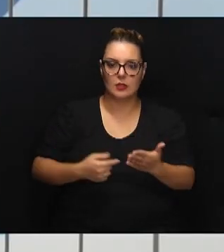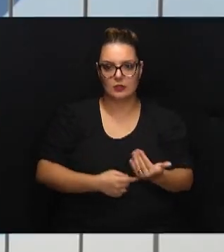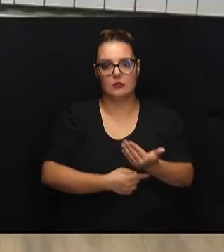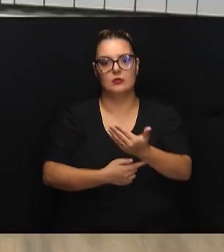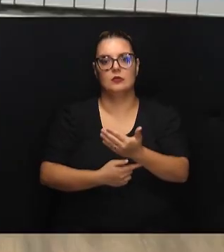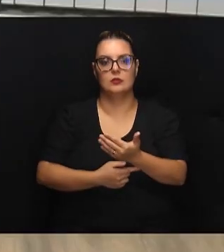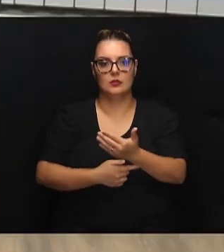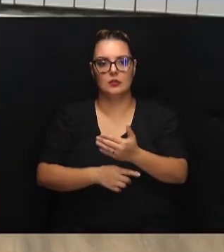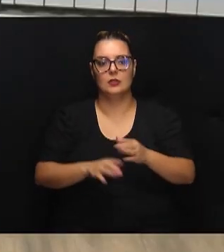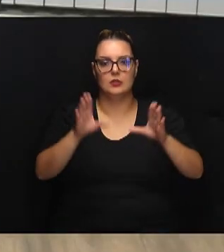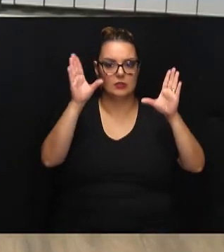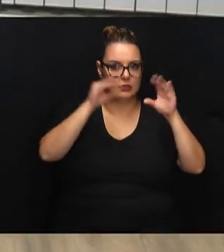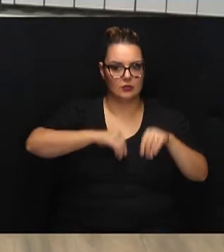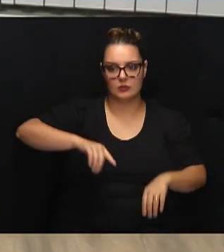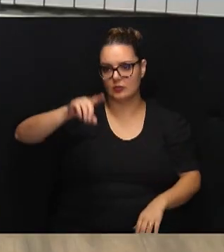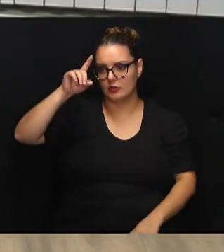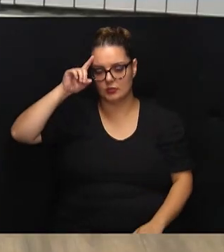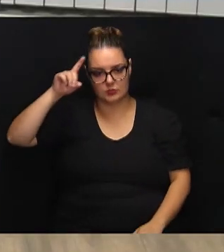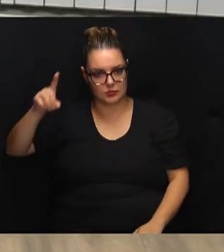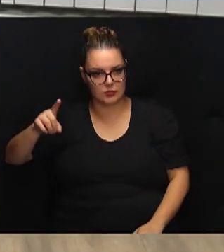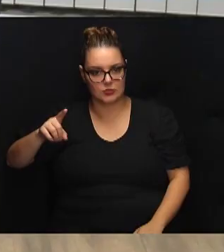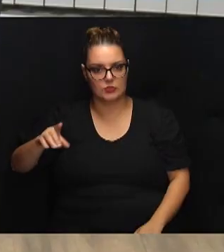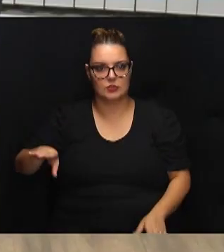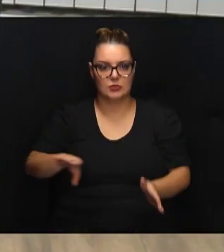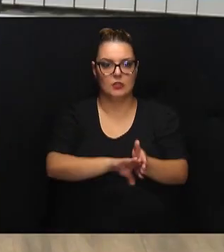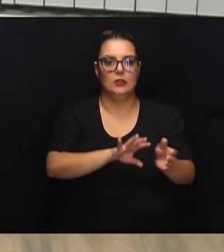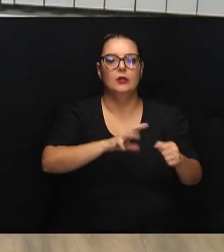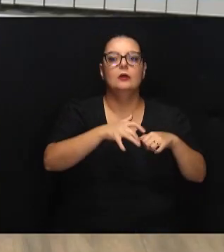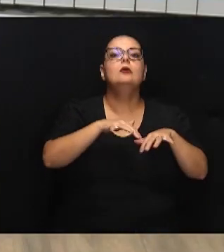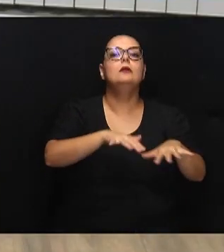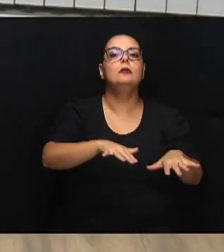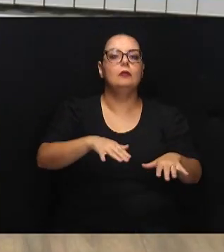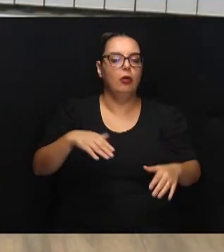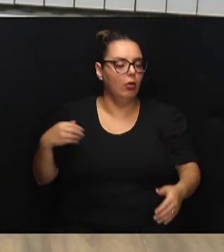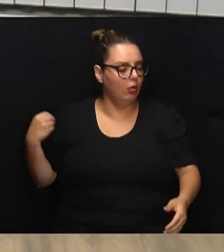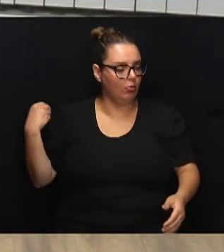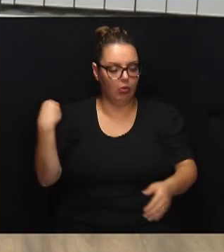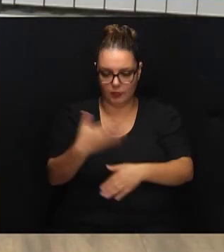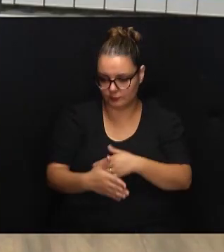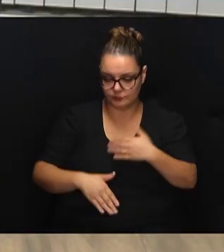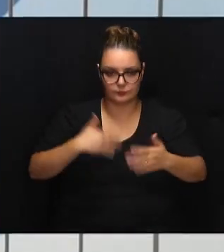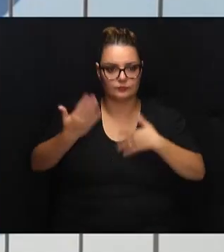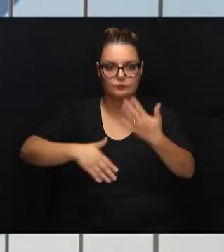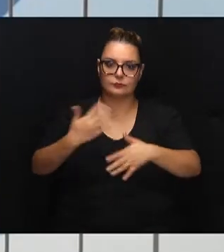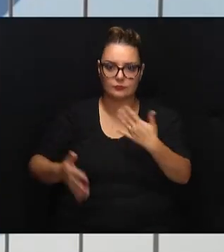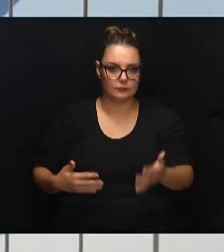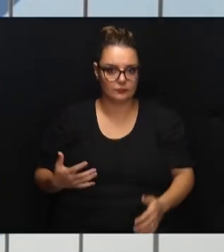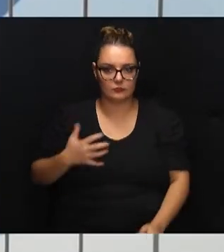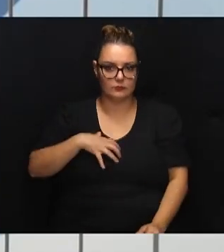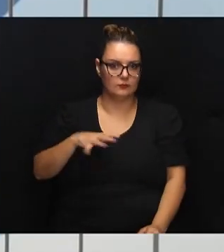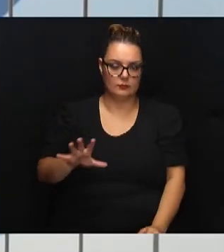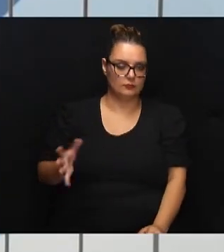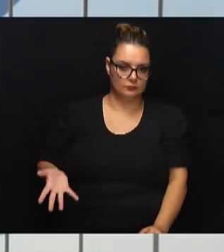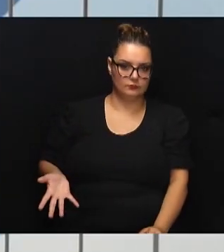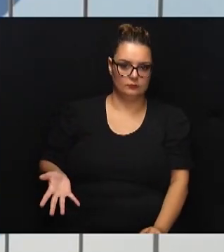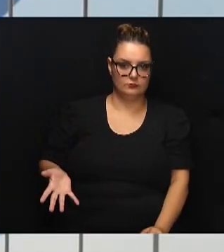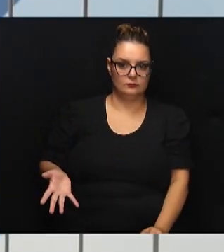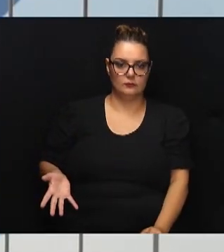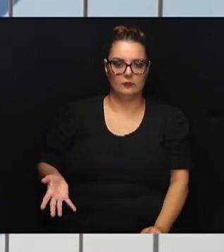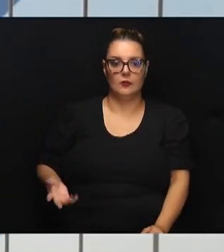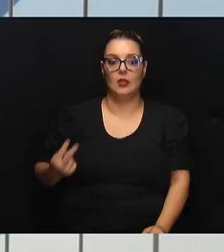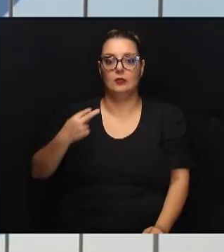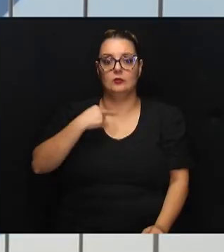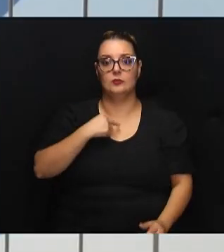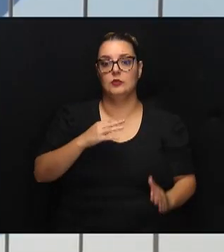de repente vem a pandemia que faz a gente ser inserido ali de uma forma muito rápida. Então, era a gente que não podia sair